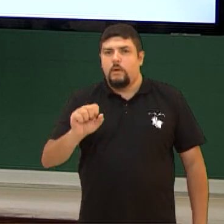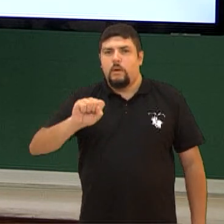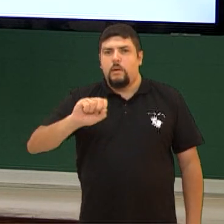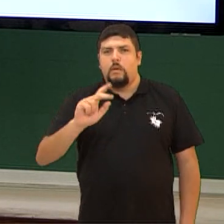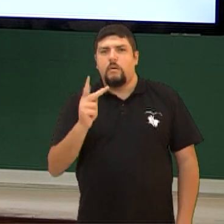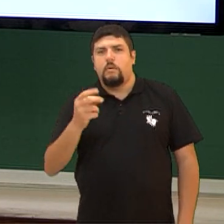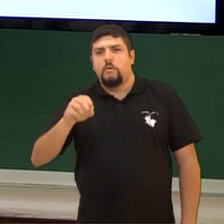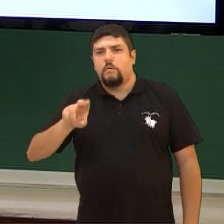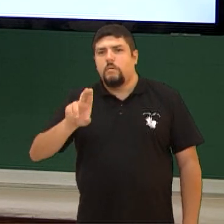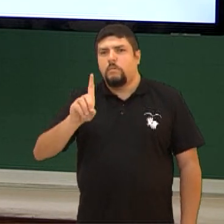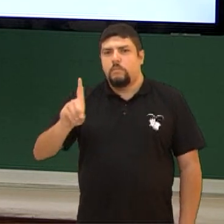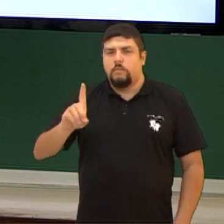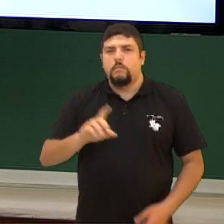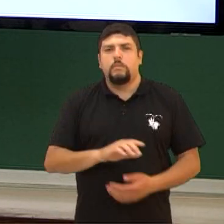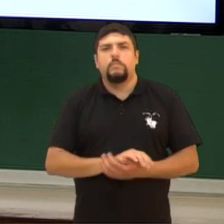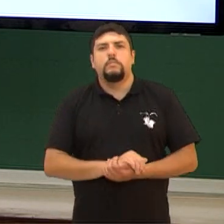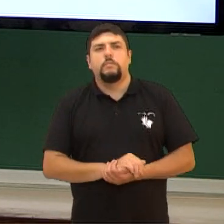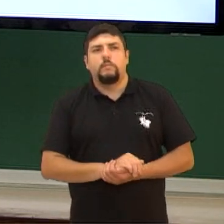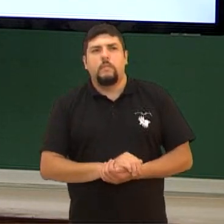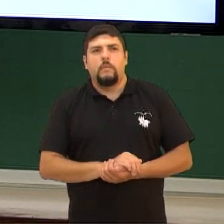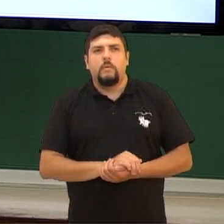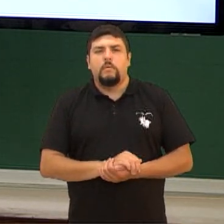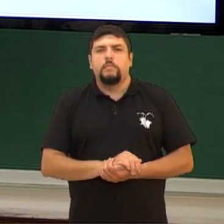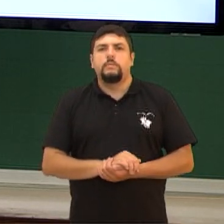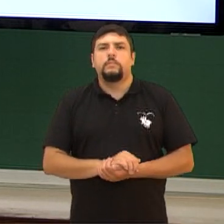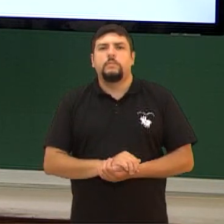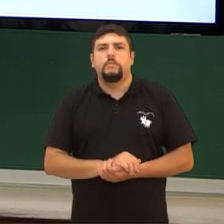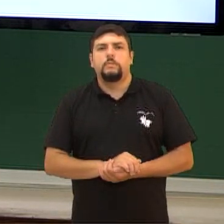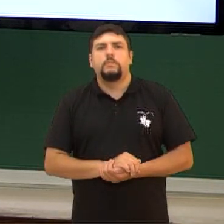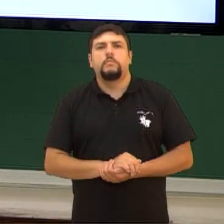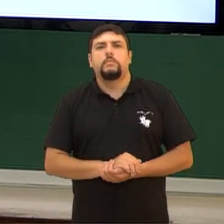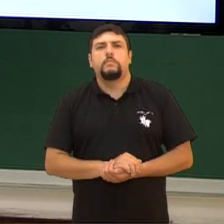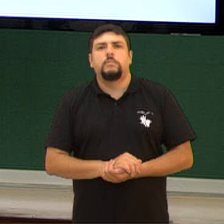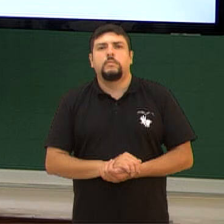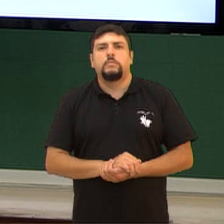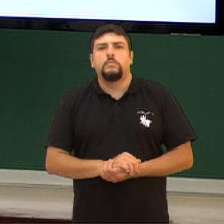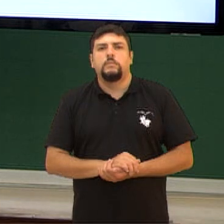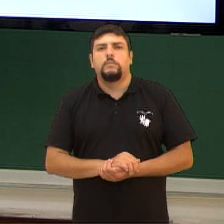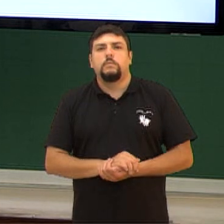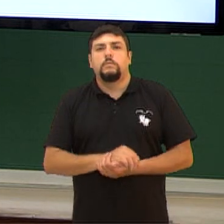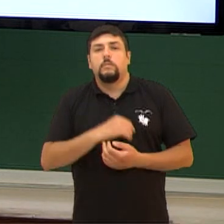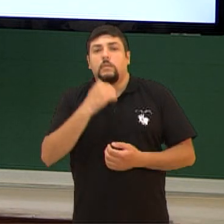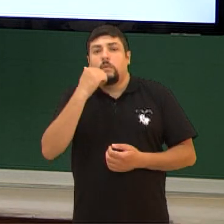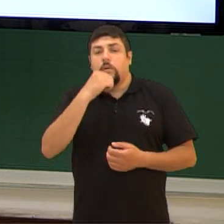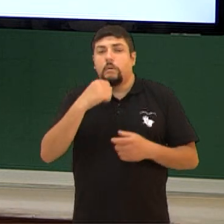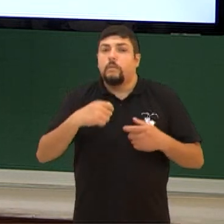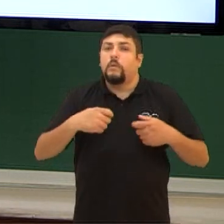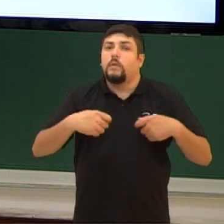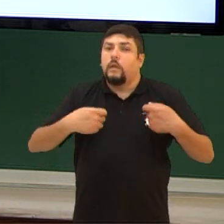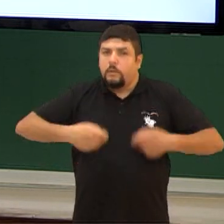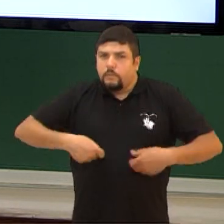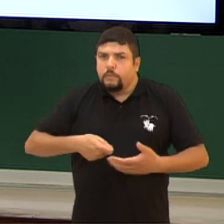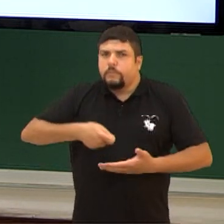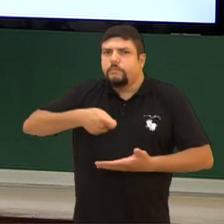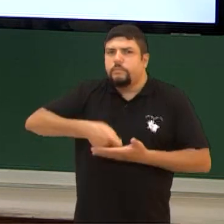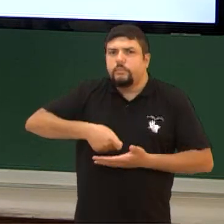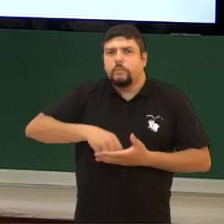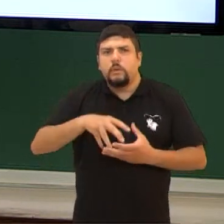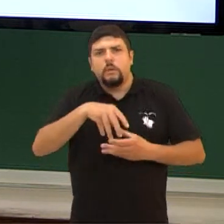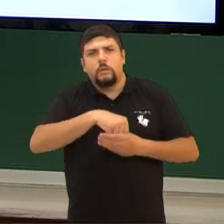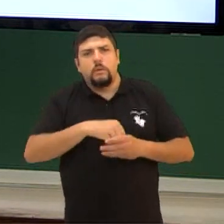texto também. Ó, that women should be, que elas deveriam estar confinadas trabalhando em casa, atividades de